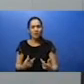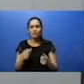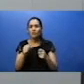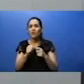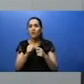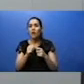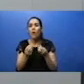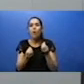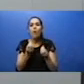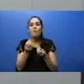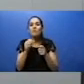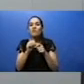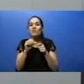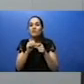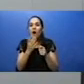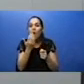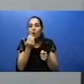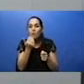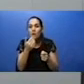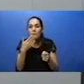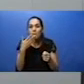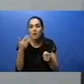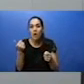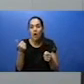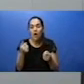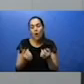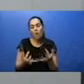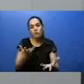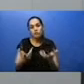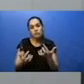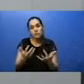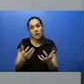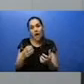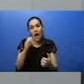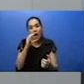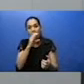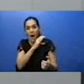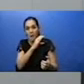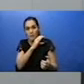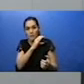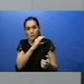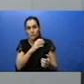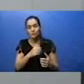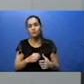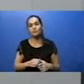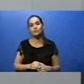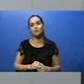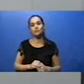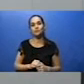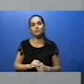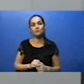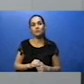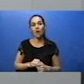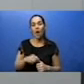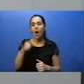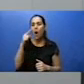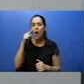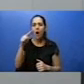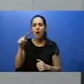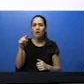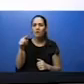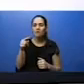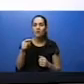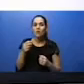conservar o alimento por mais tempo ou de cozinhá-lo de uma forma mais rápida. Aqui nós temos alguns